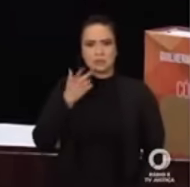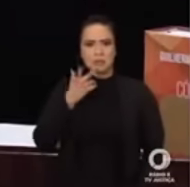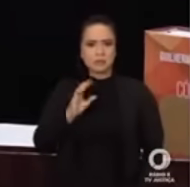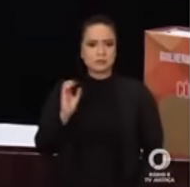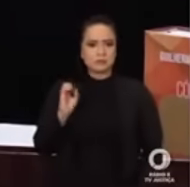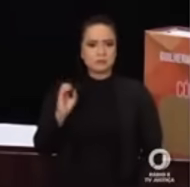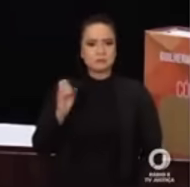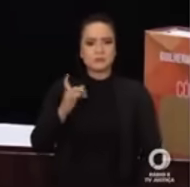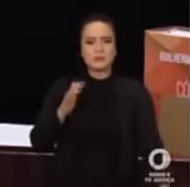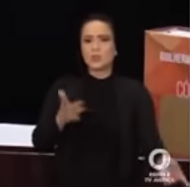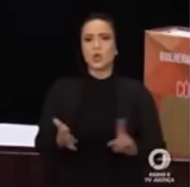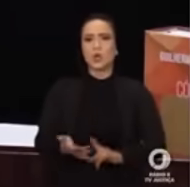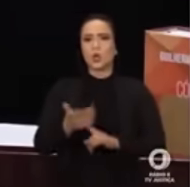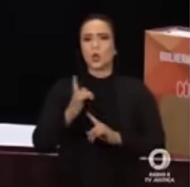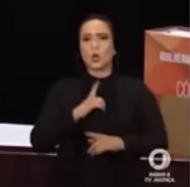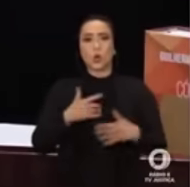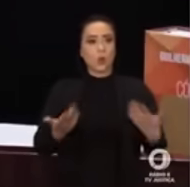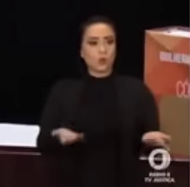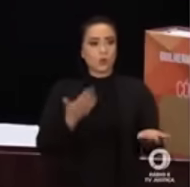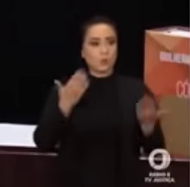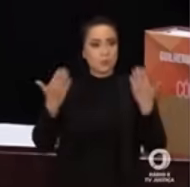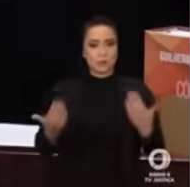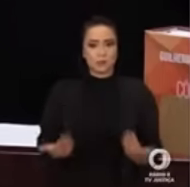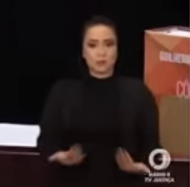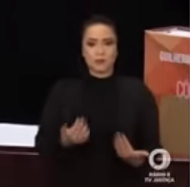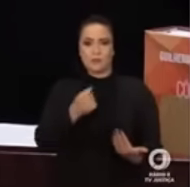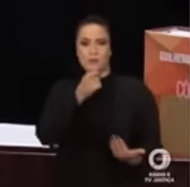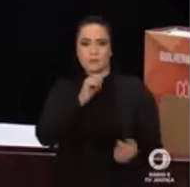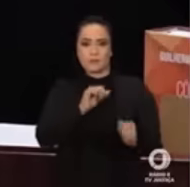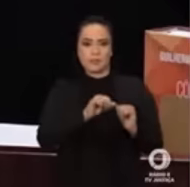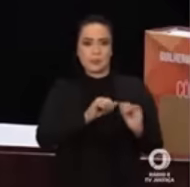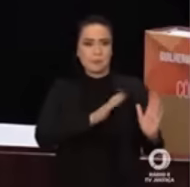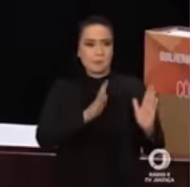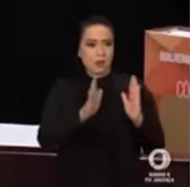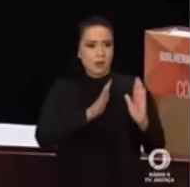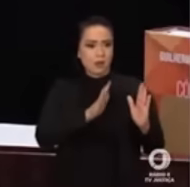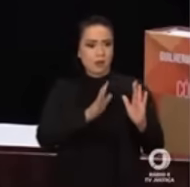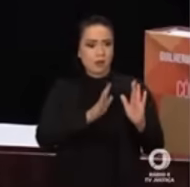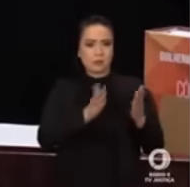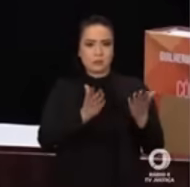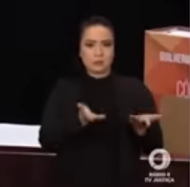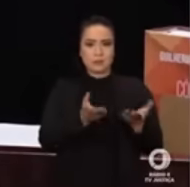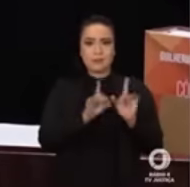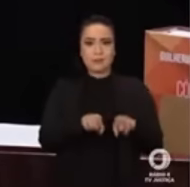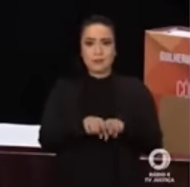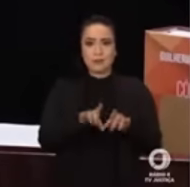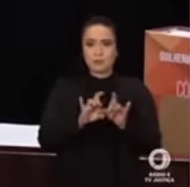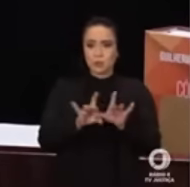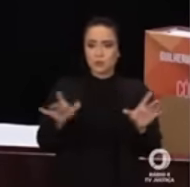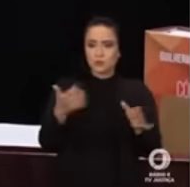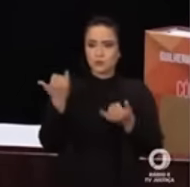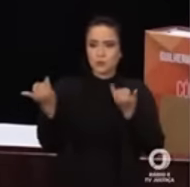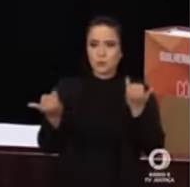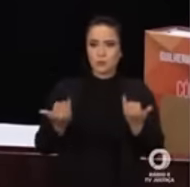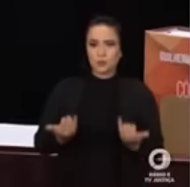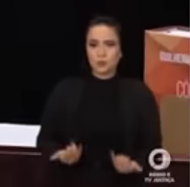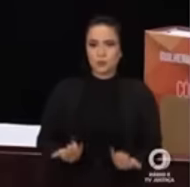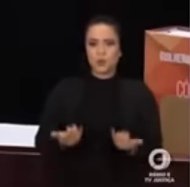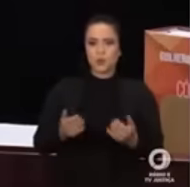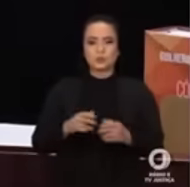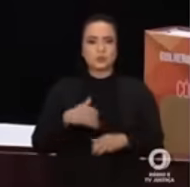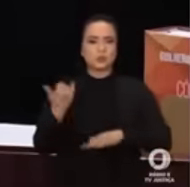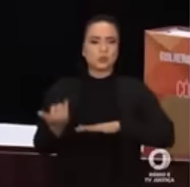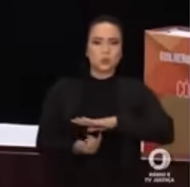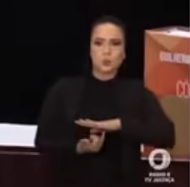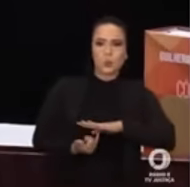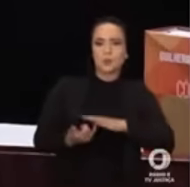da tecnologia que se dispõe hoje para fazer com que os prazos possam ser, e a disponibilidade de dados dos